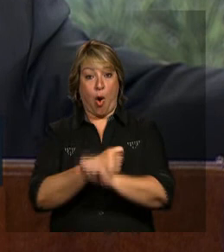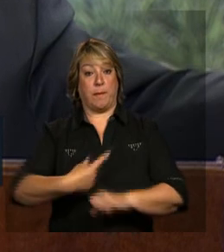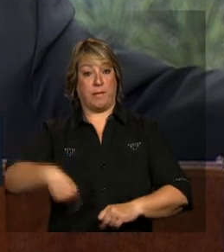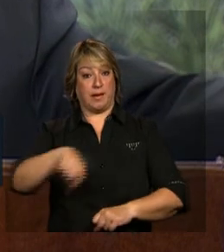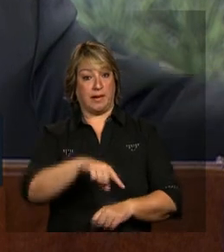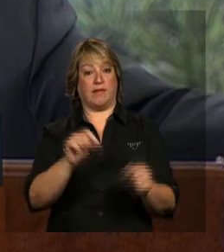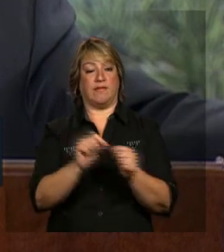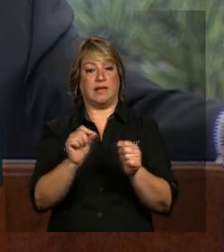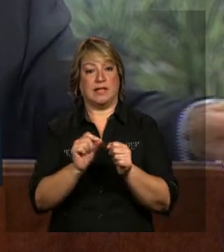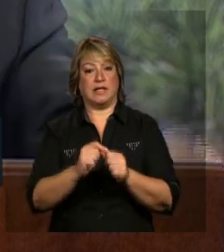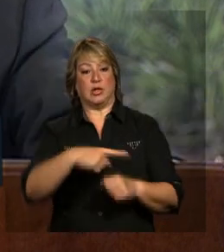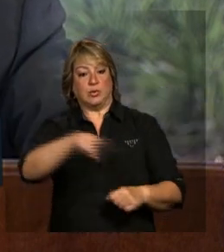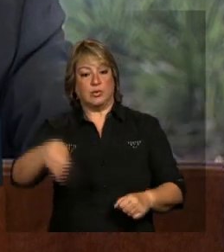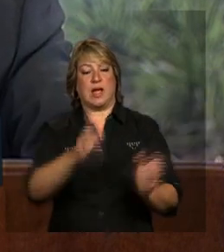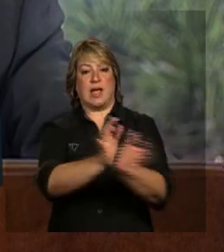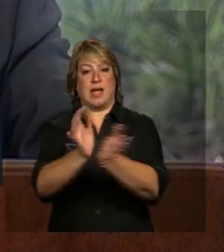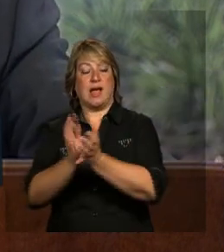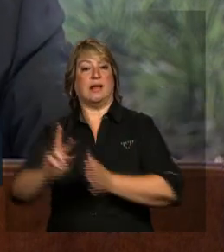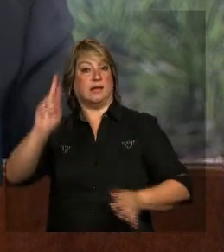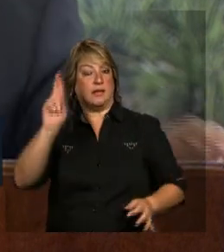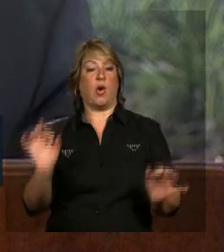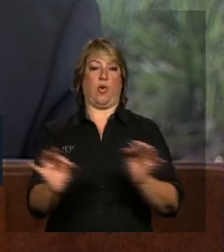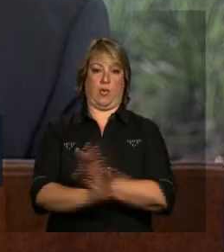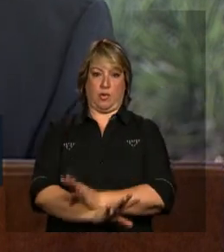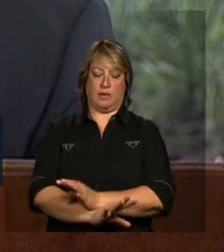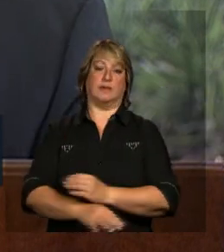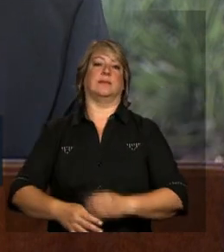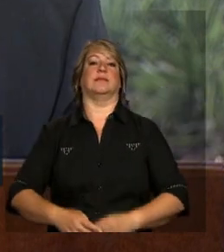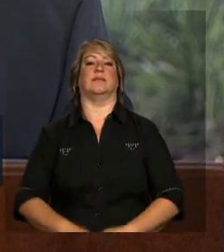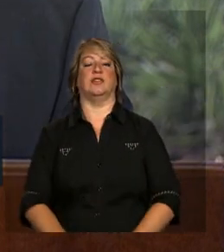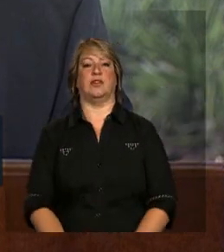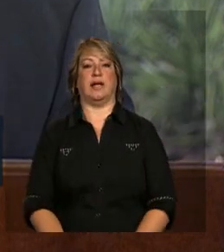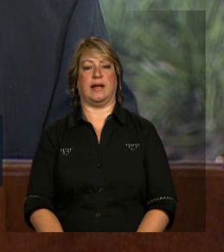concessão e suas respectivas áreas de responsabilidade concluídas